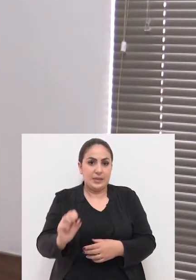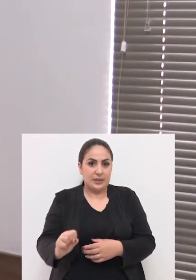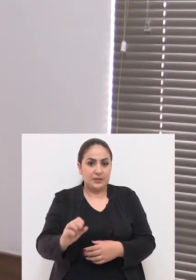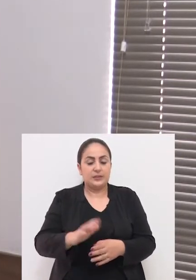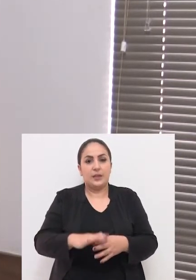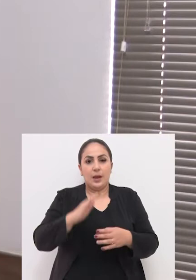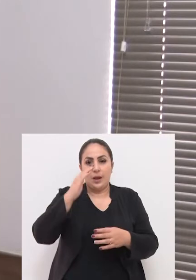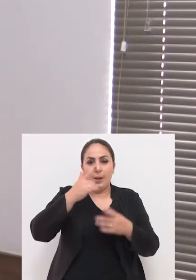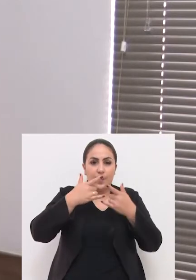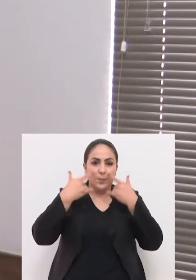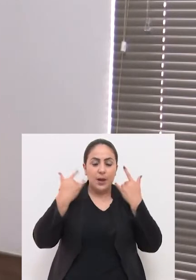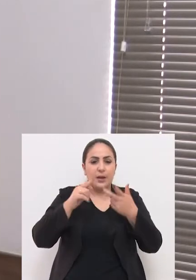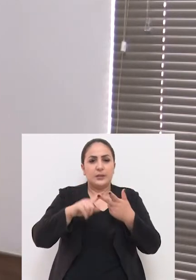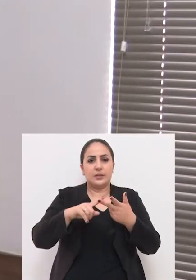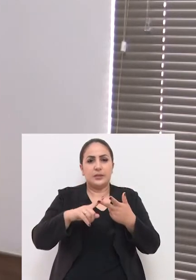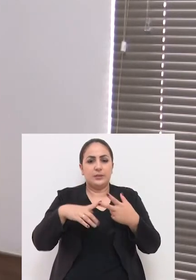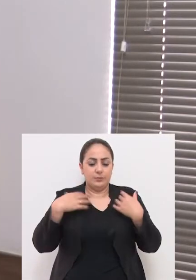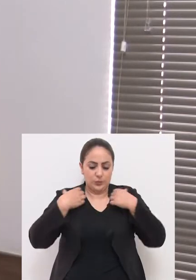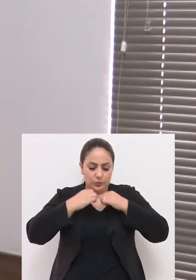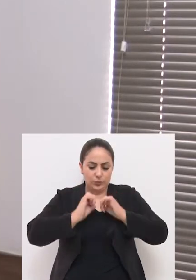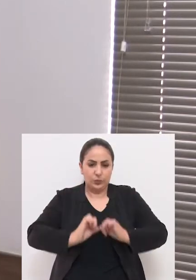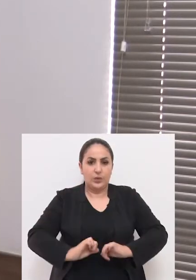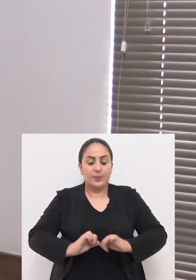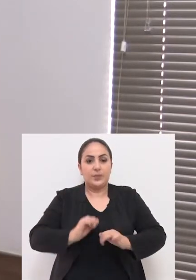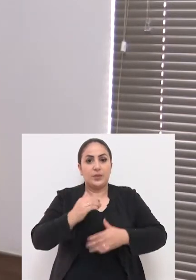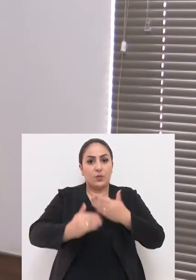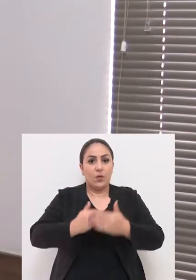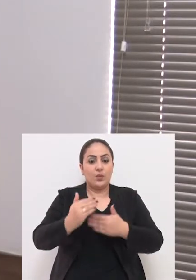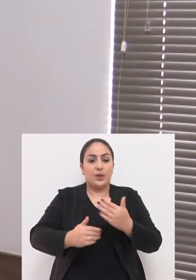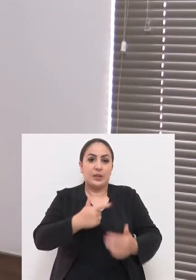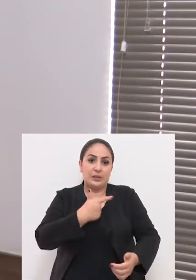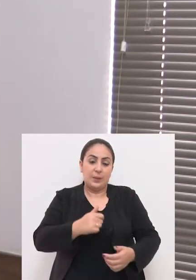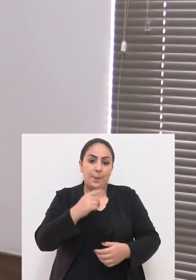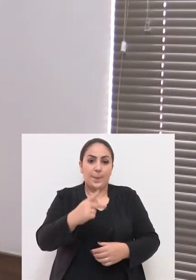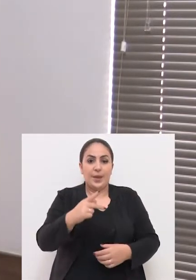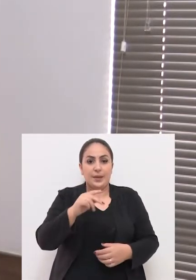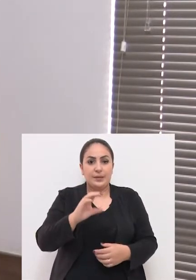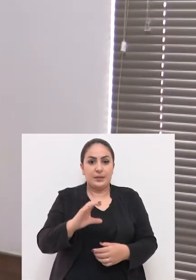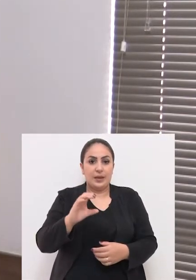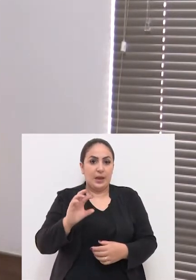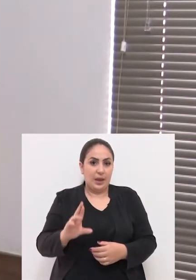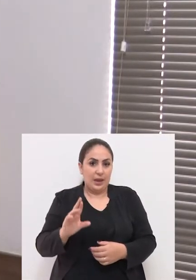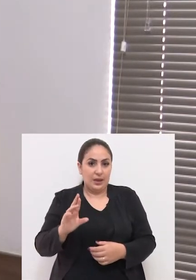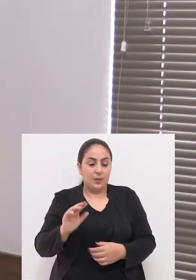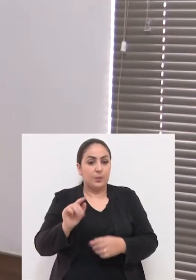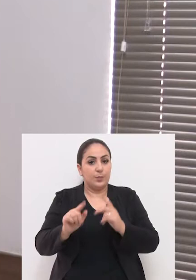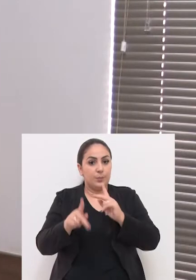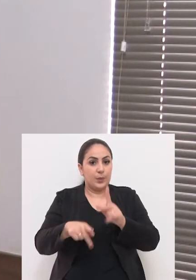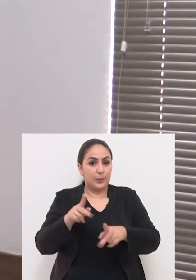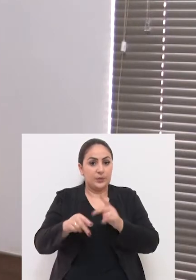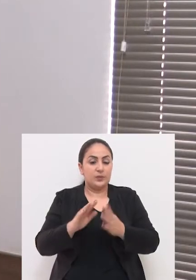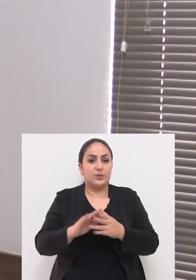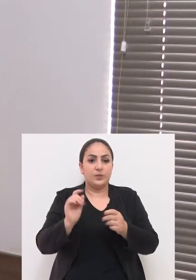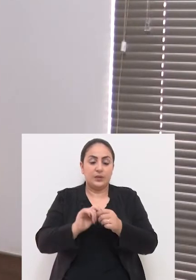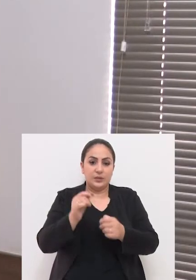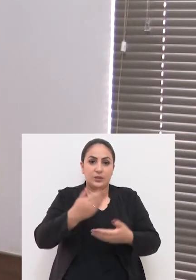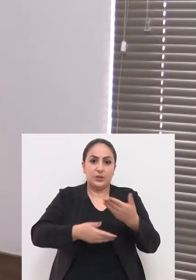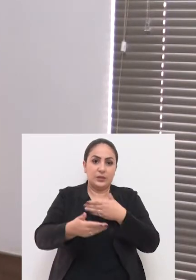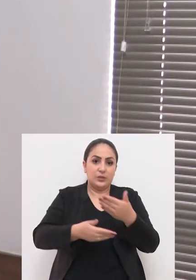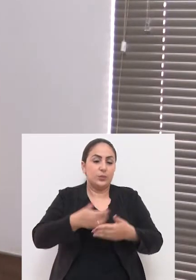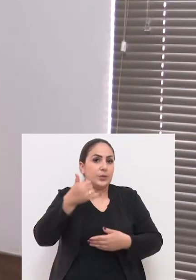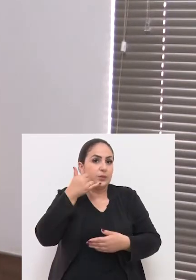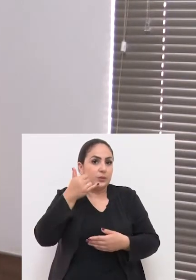EPIs, máscaras, face shields, desenvolvendo exames PCR para a população,